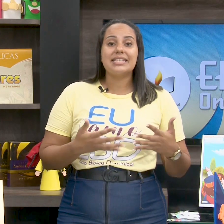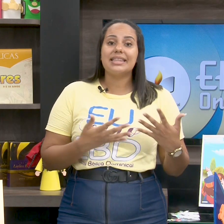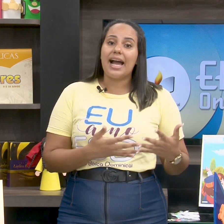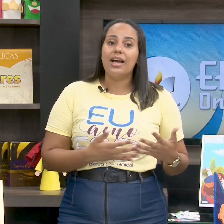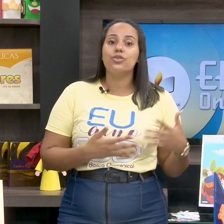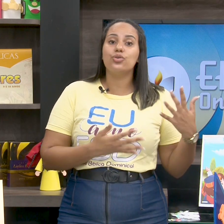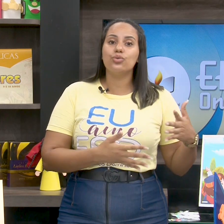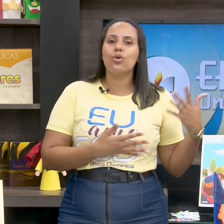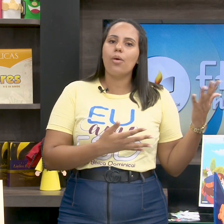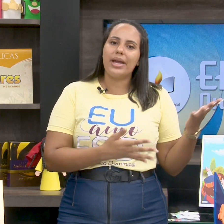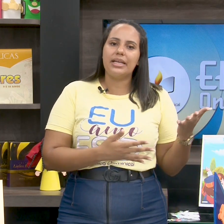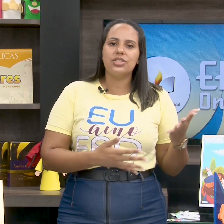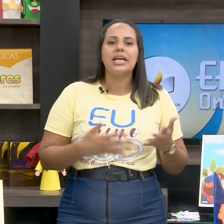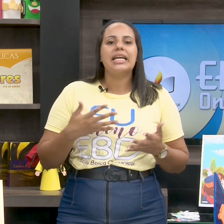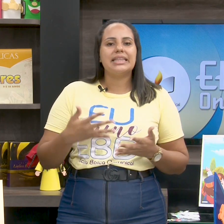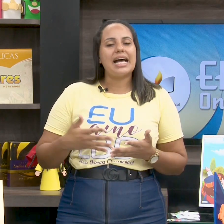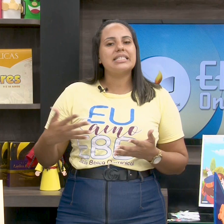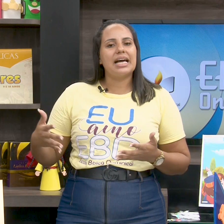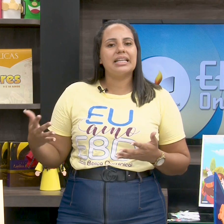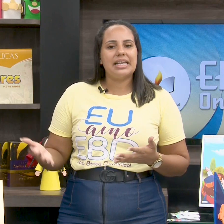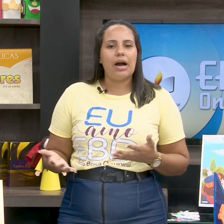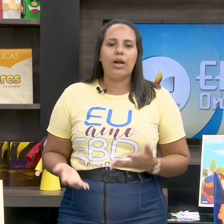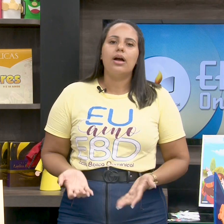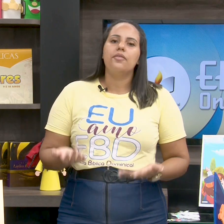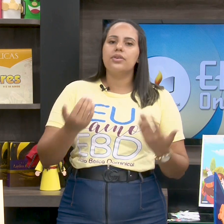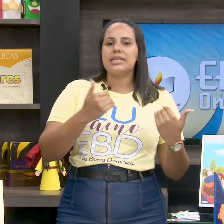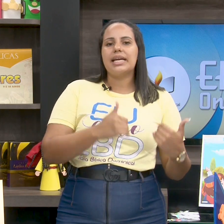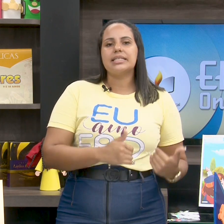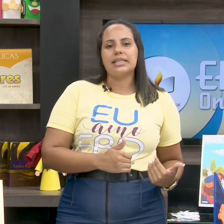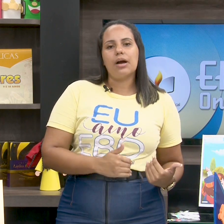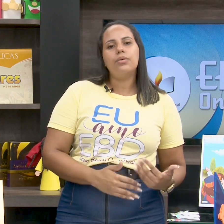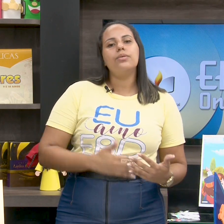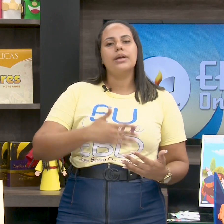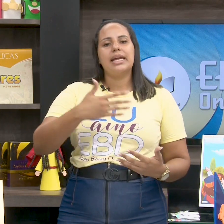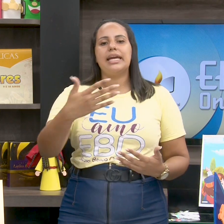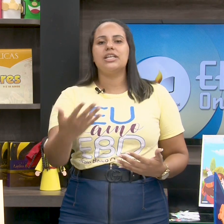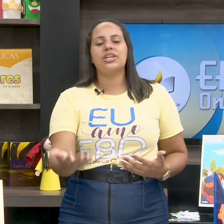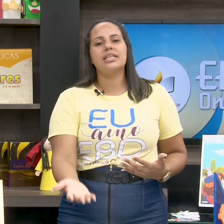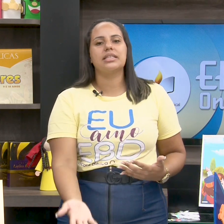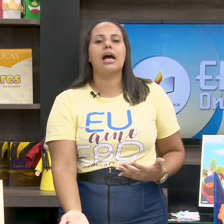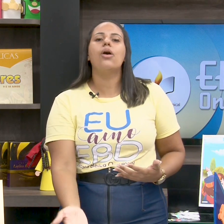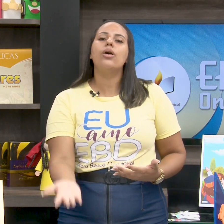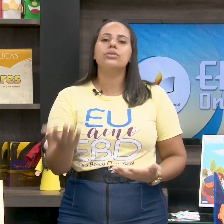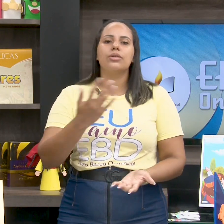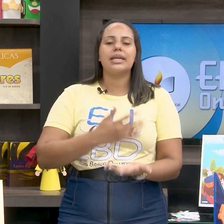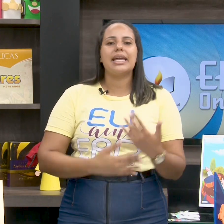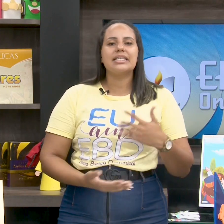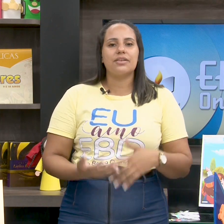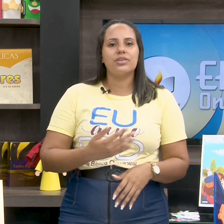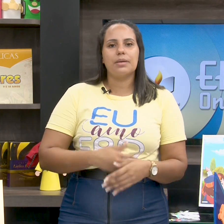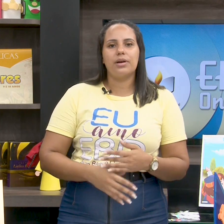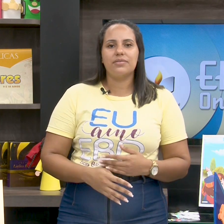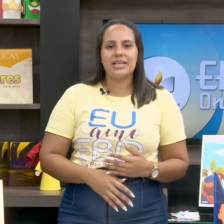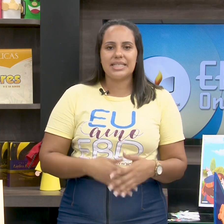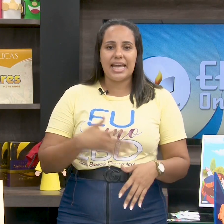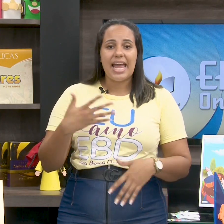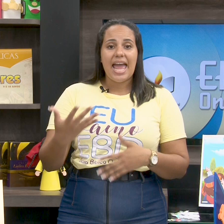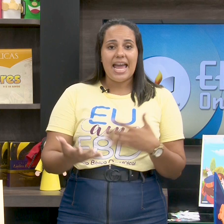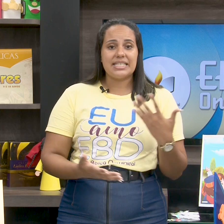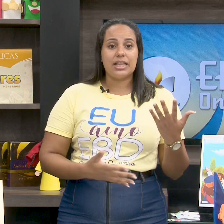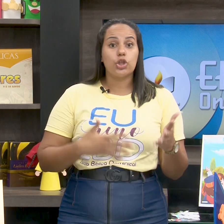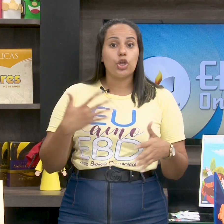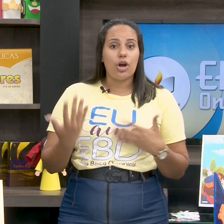você recitar junto com eles na sala de aula. Você recita um, eles recitam outro e assim você pode